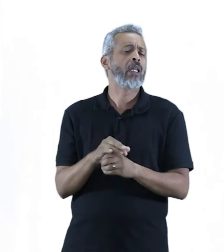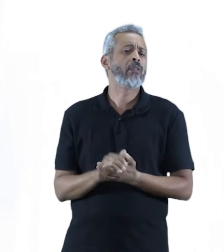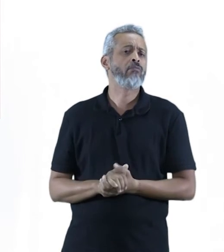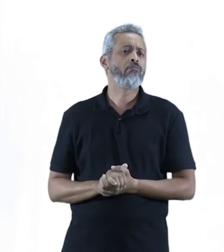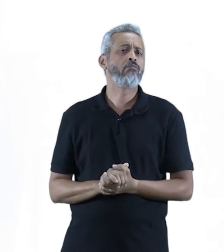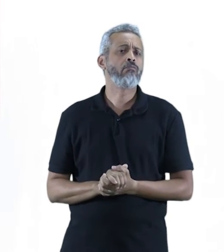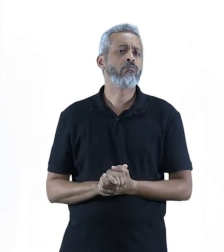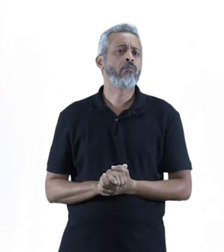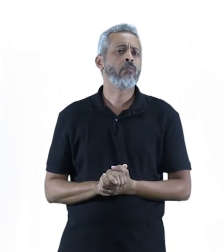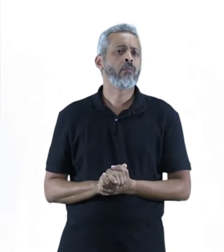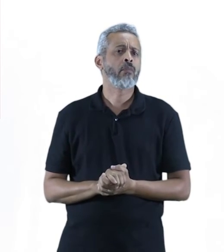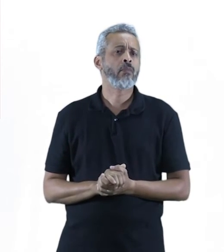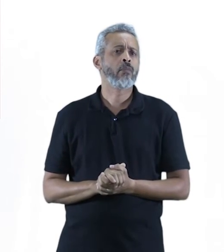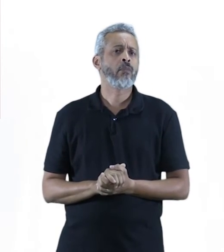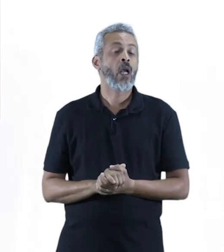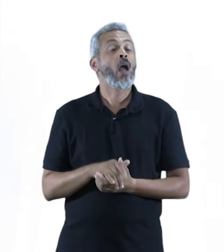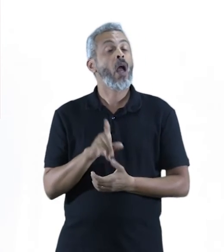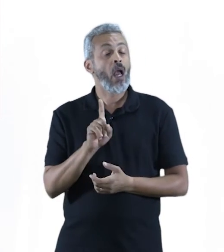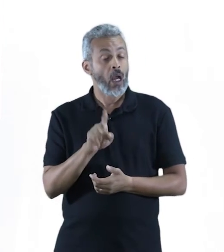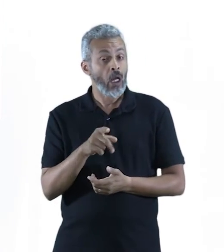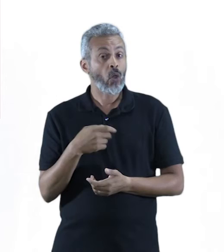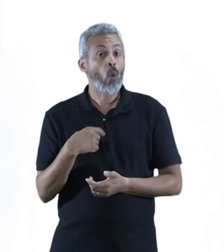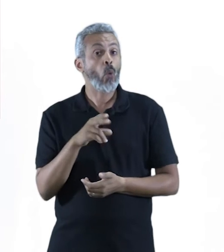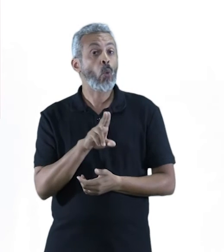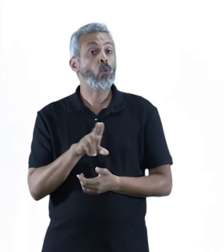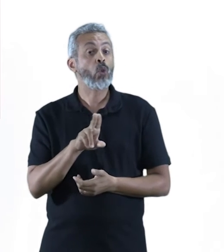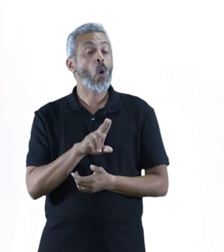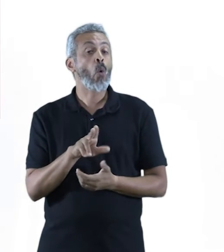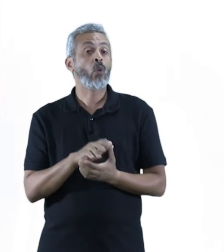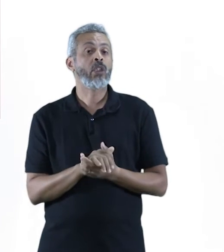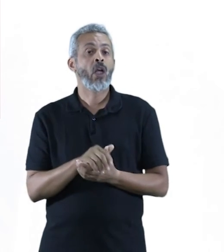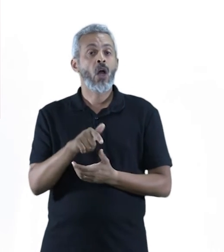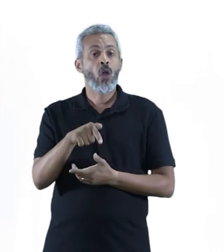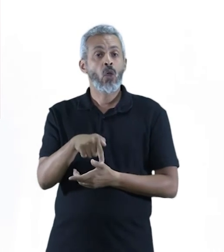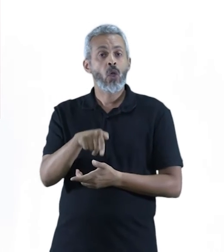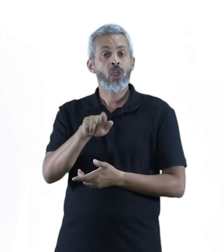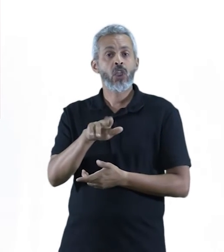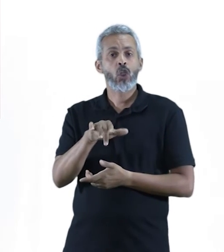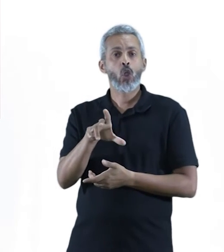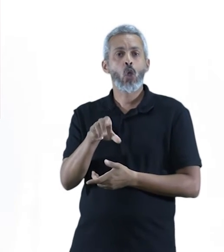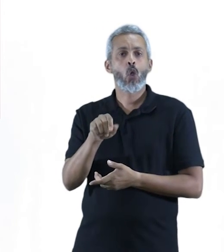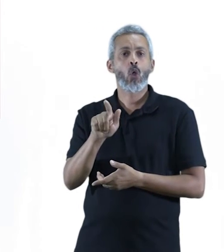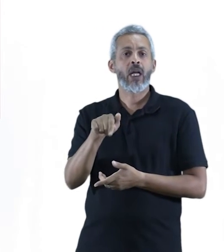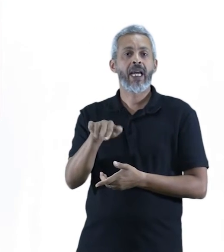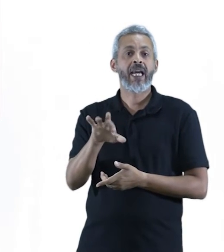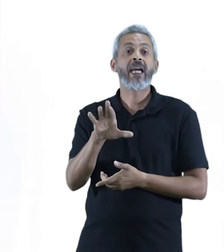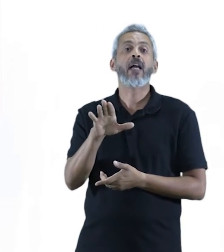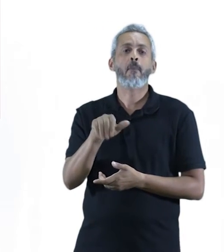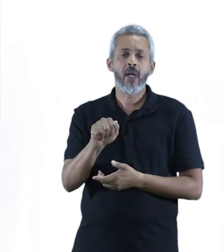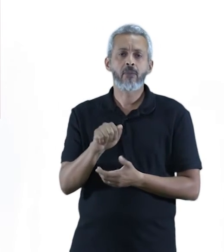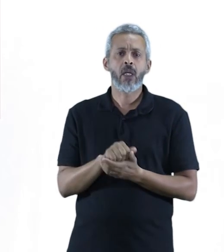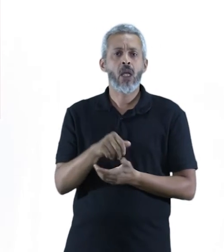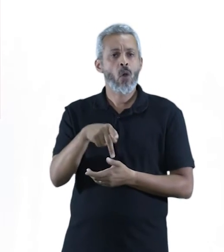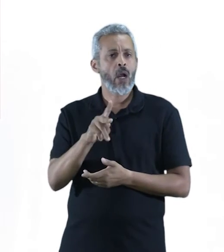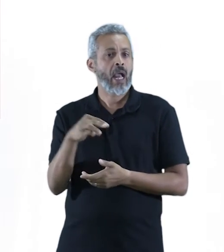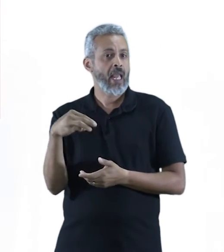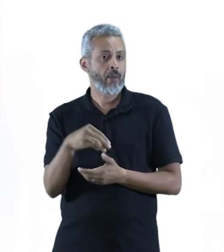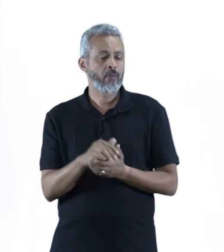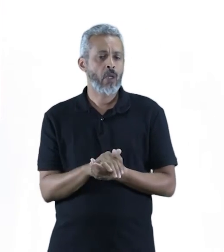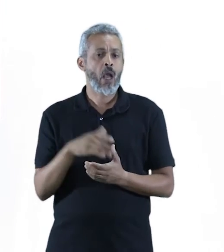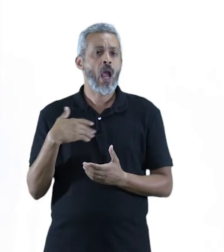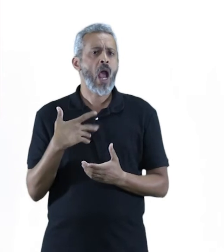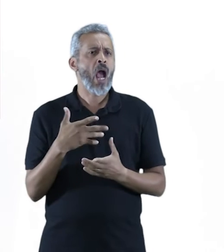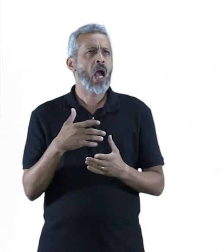ao atendente? Nesse caso, você usa o quilograma. E se você